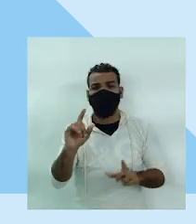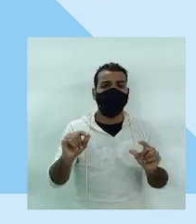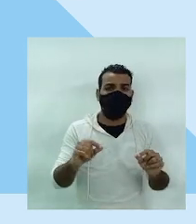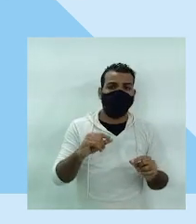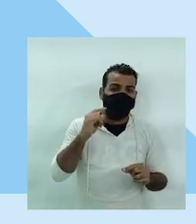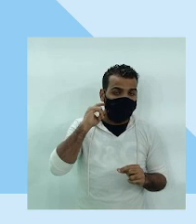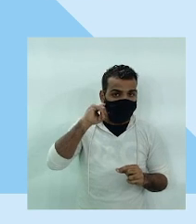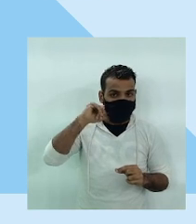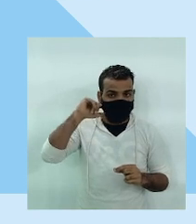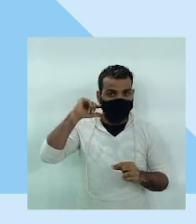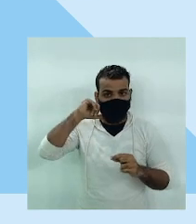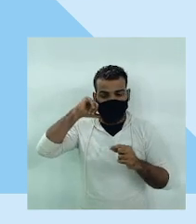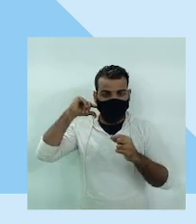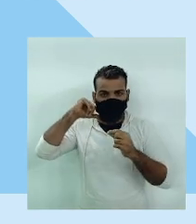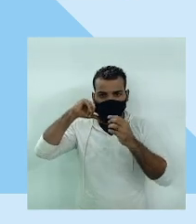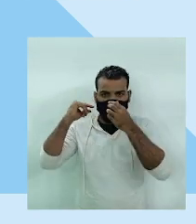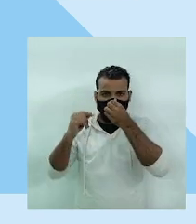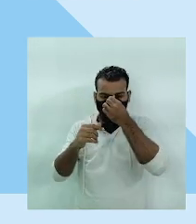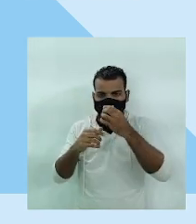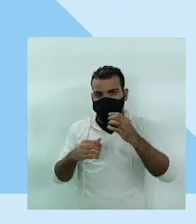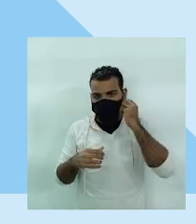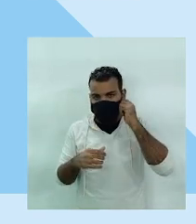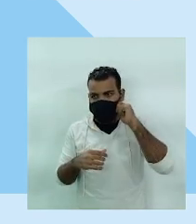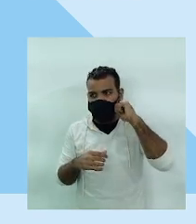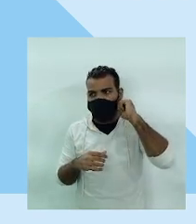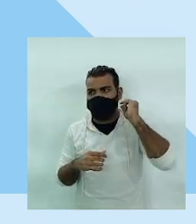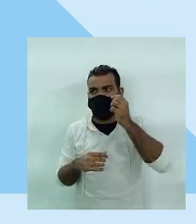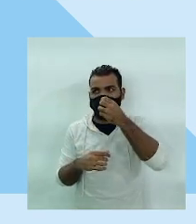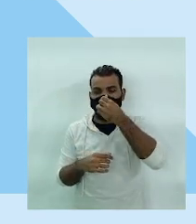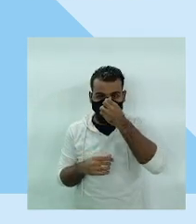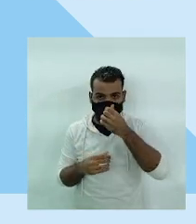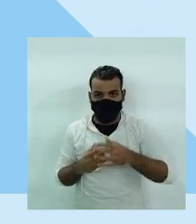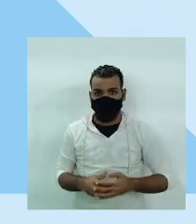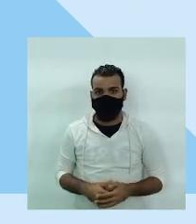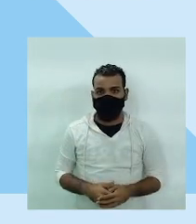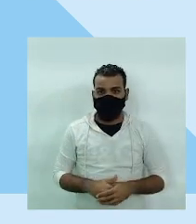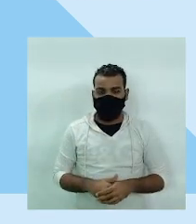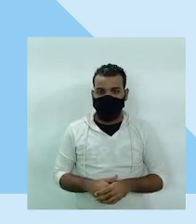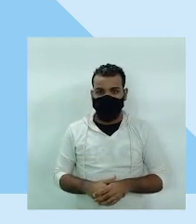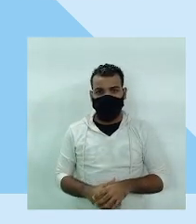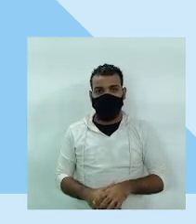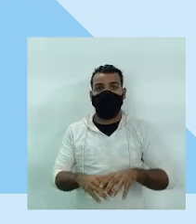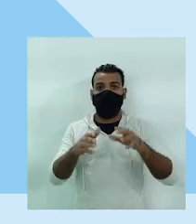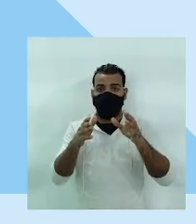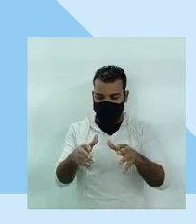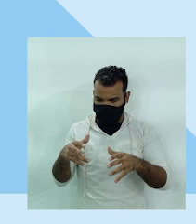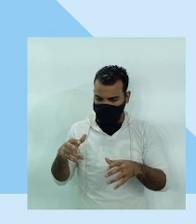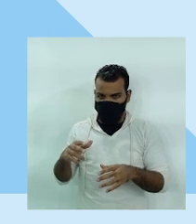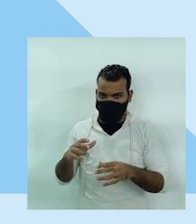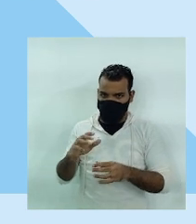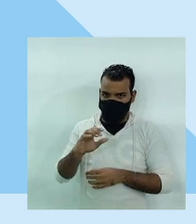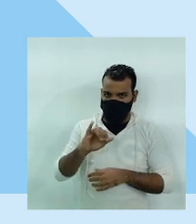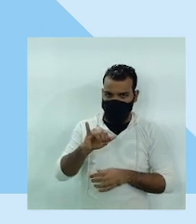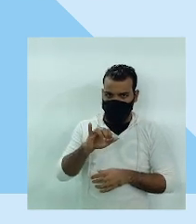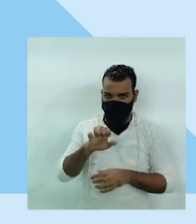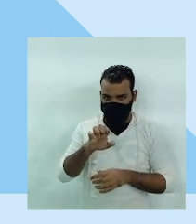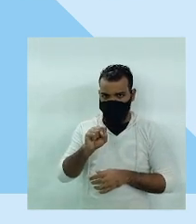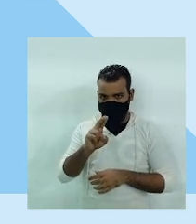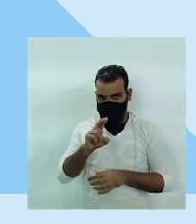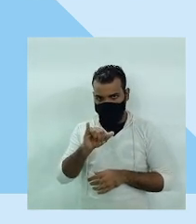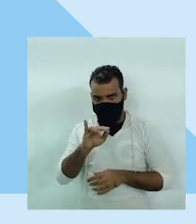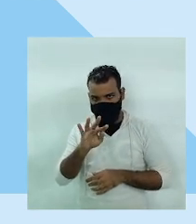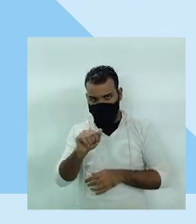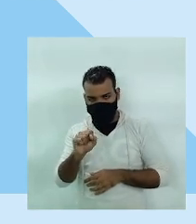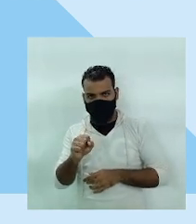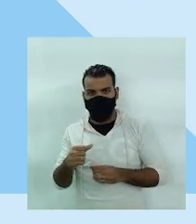seja, catequizar os nativos. Então, com a chegada dos jesuítas, as